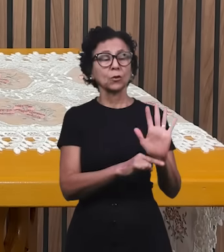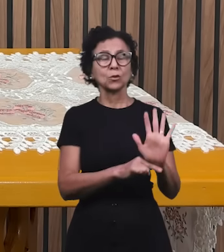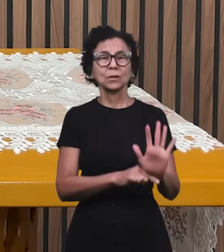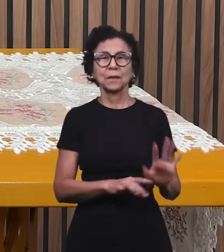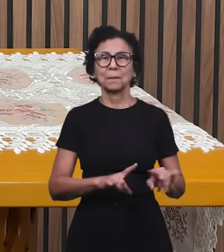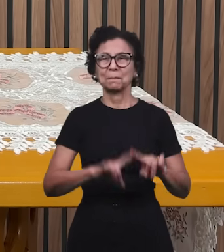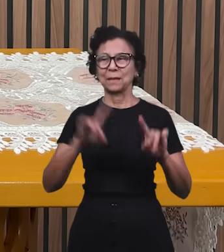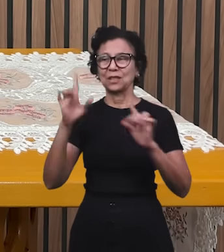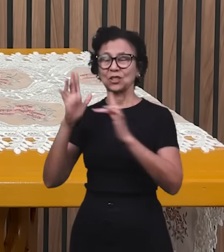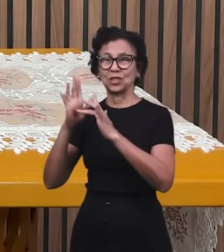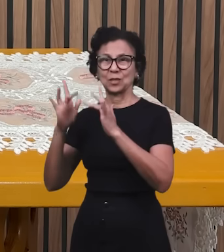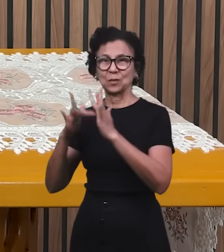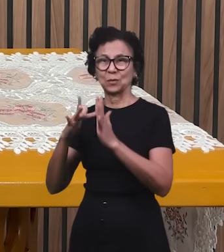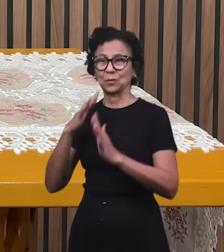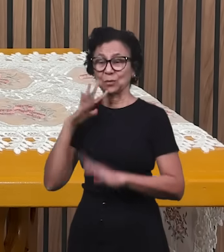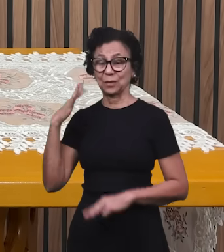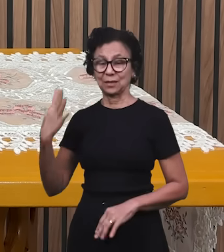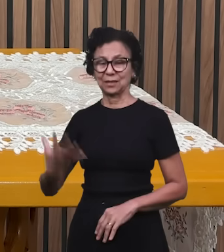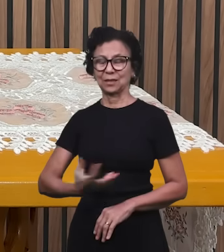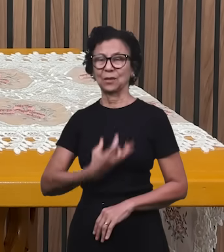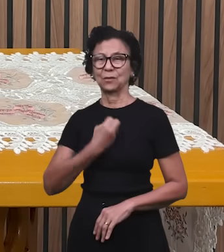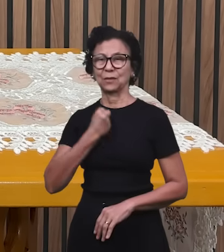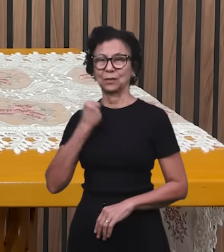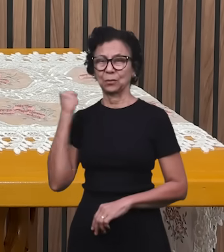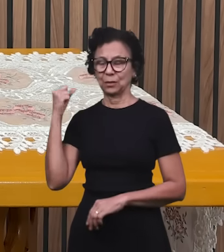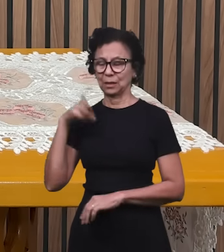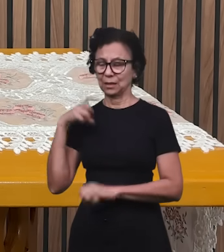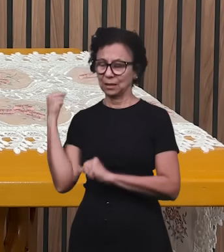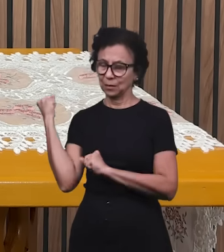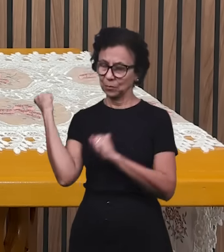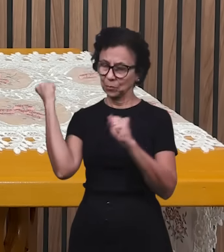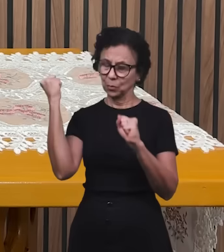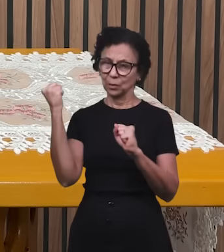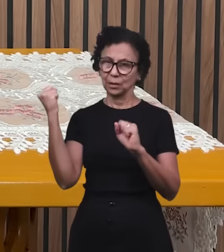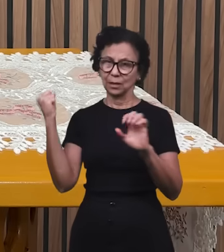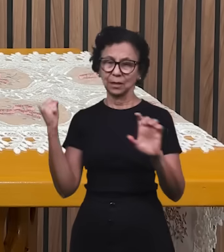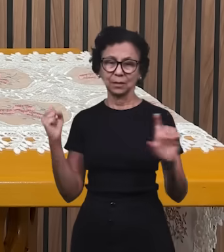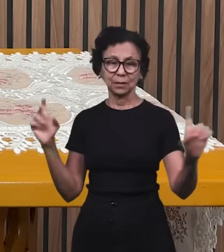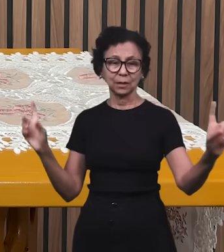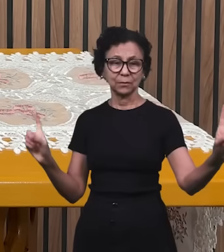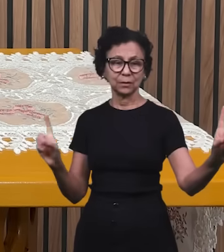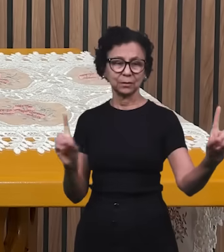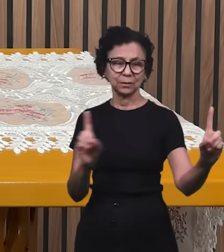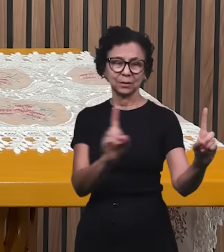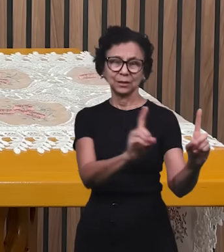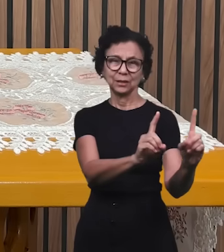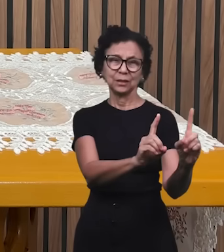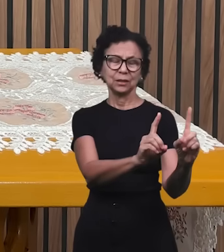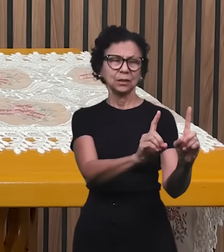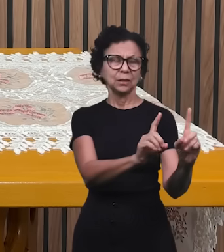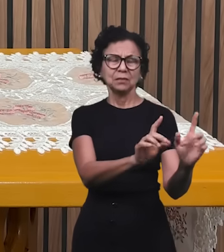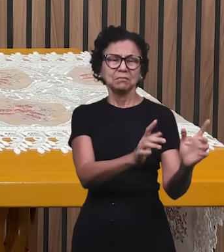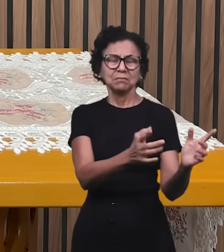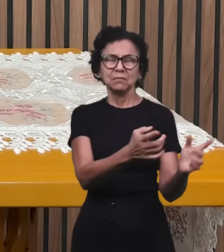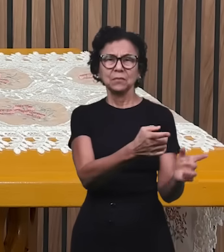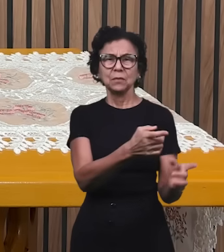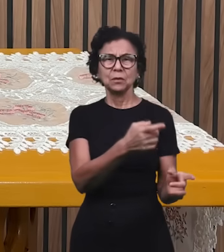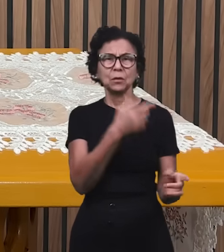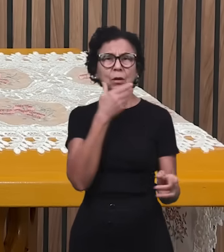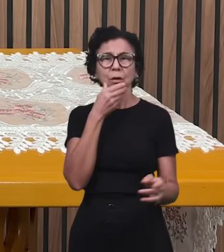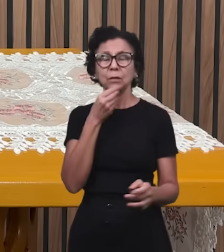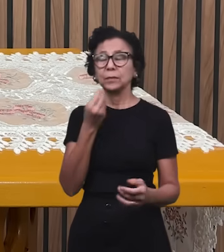tem poder na sua palavra, que é o Senhor Jesus, estava ao lado dele. Ele não tinha reconhecido nada, ele